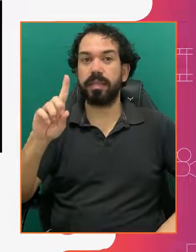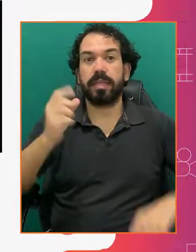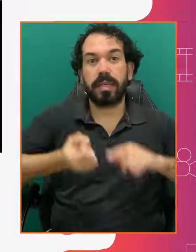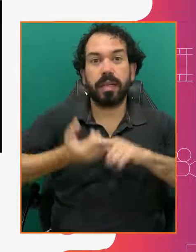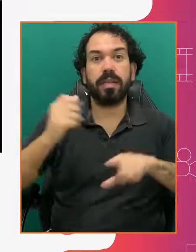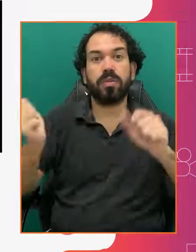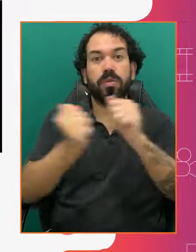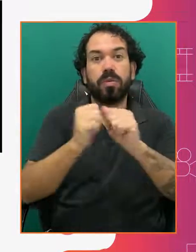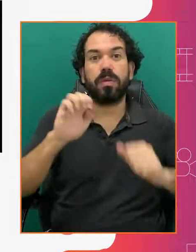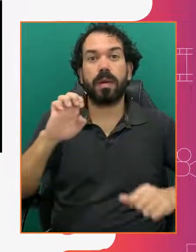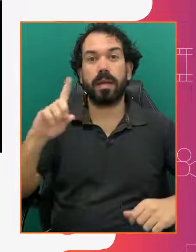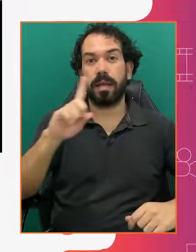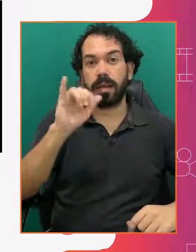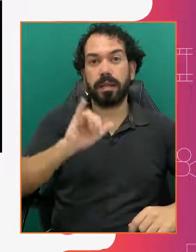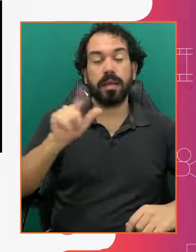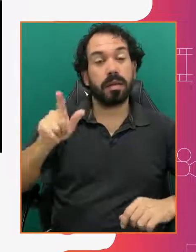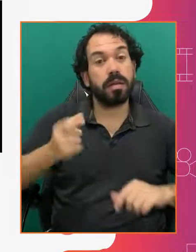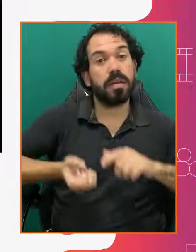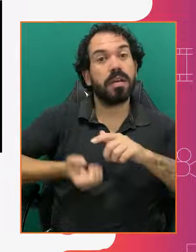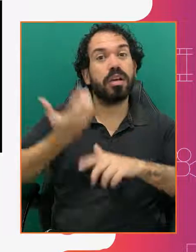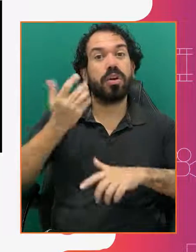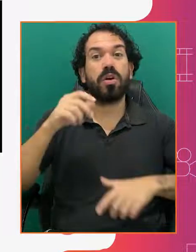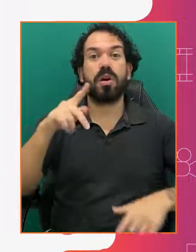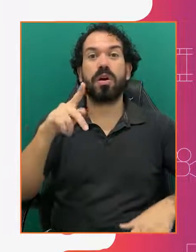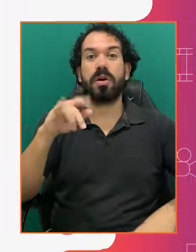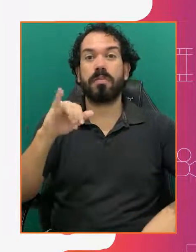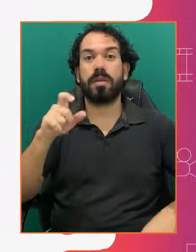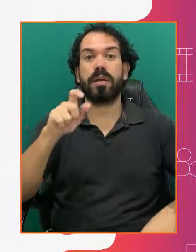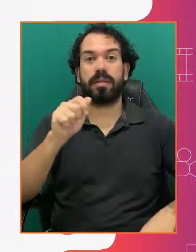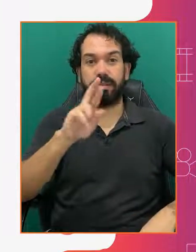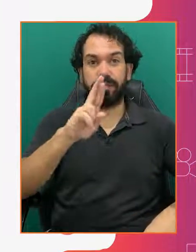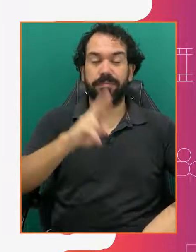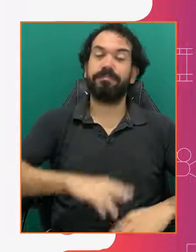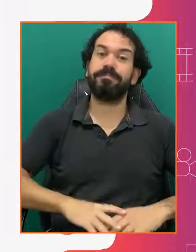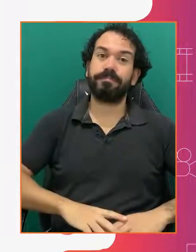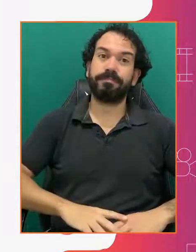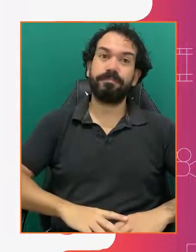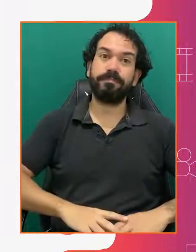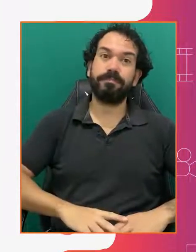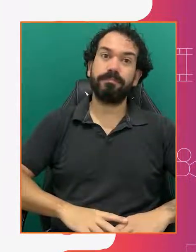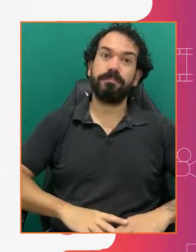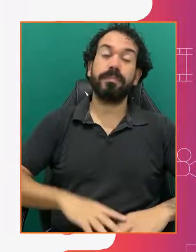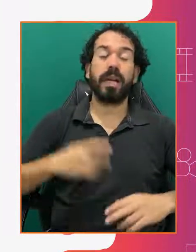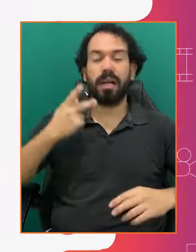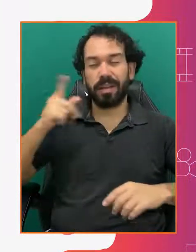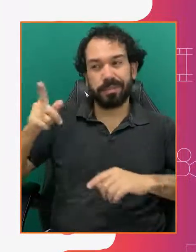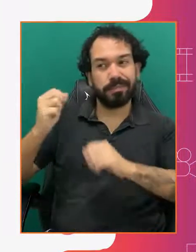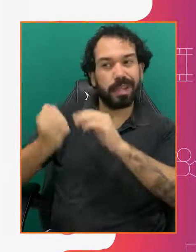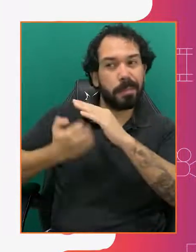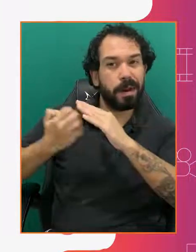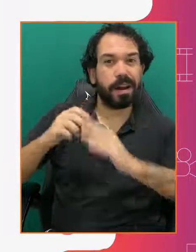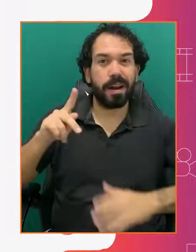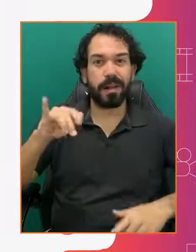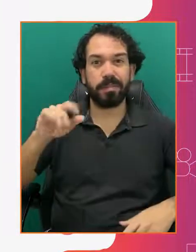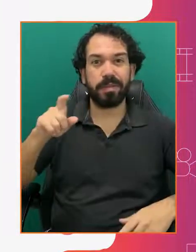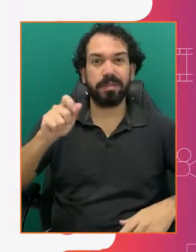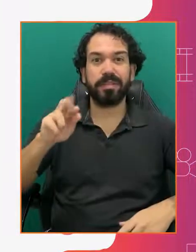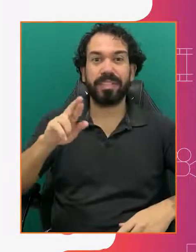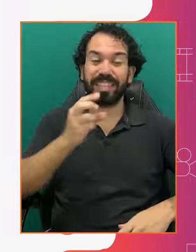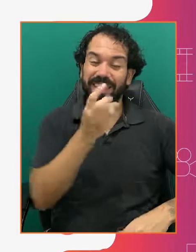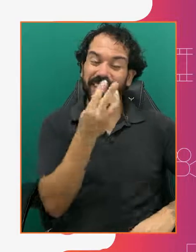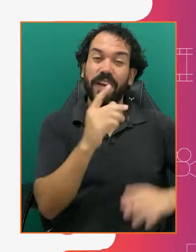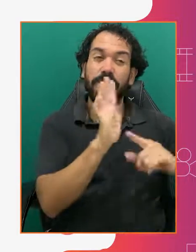Ed Catmull, um dos fundadores da Pixar. E falando em Pixar, não tem como falar de filmes em